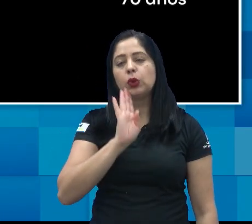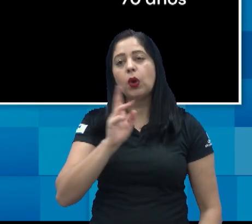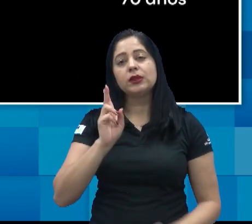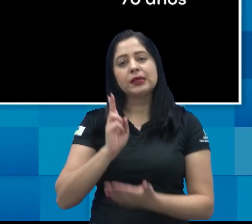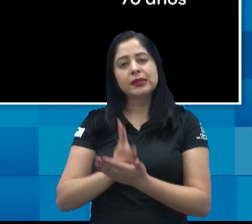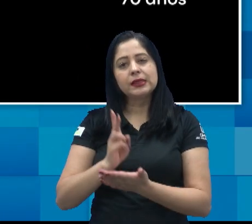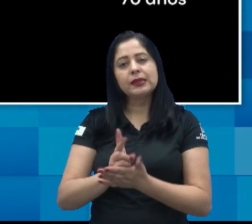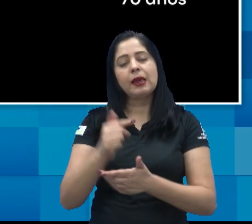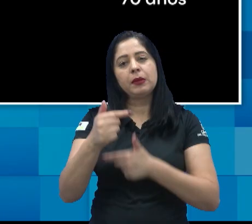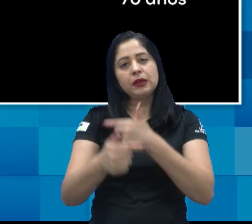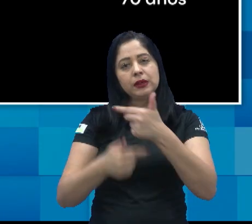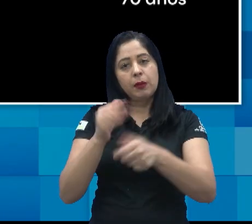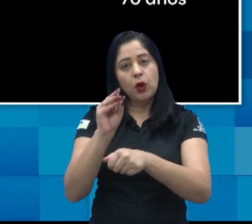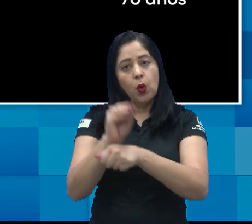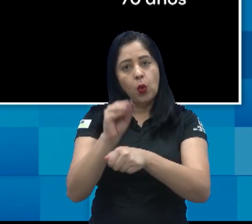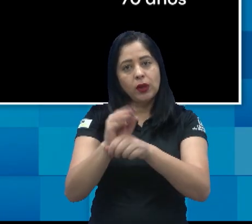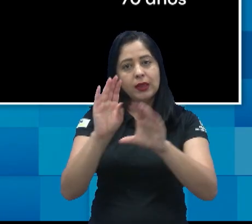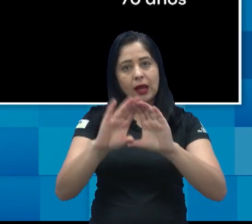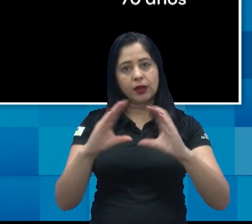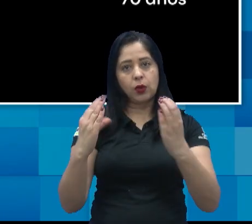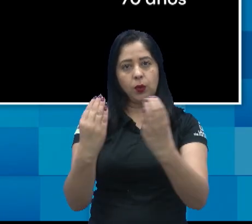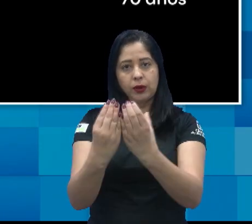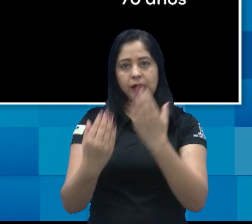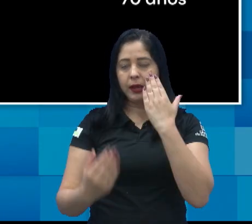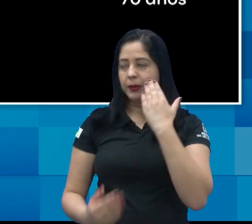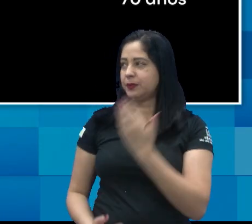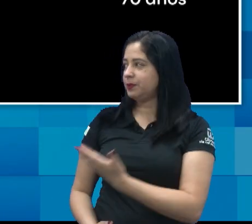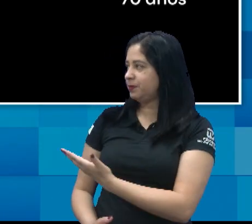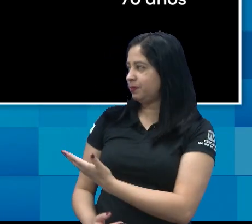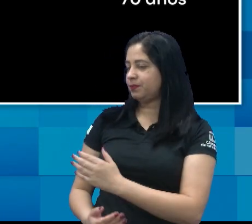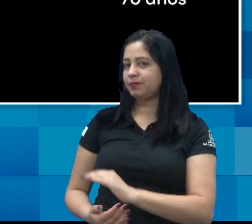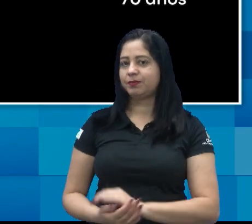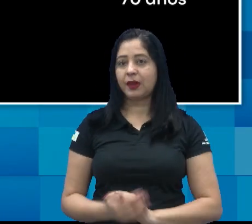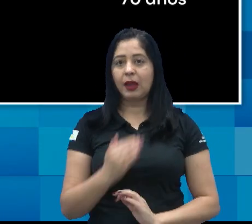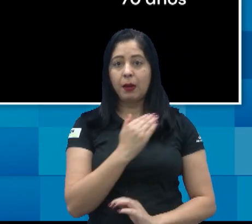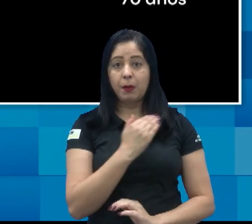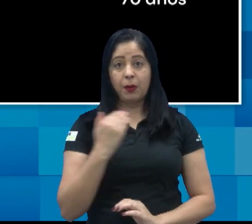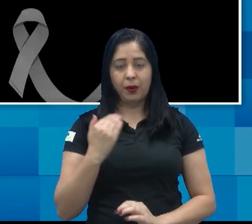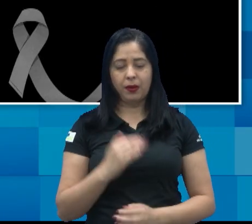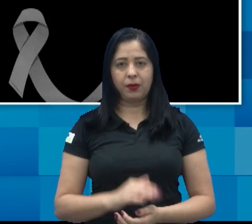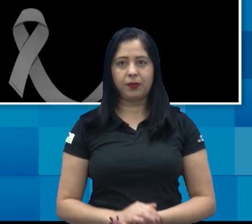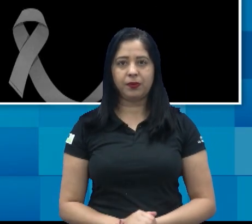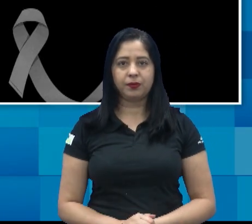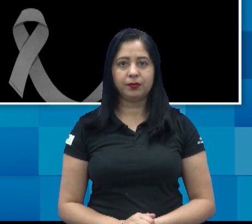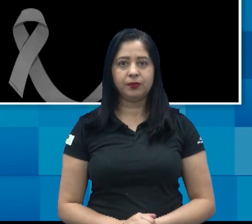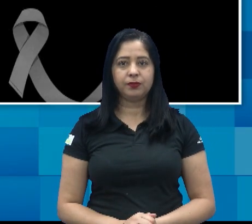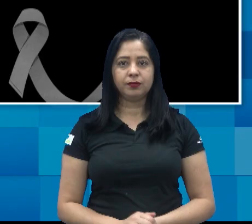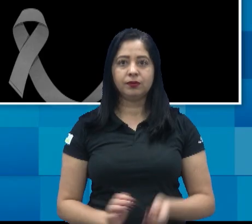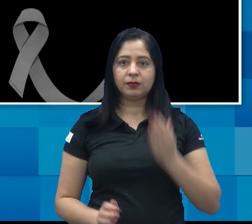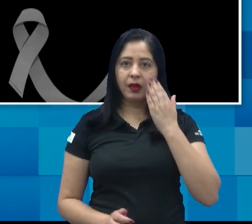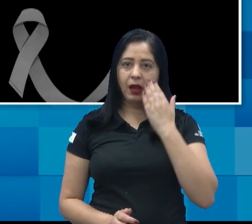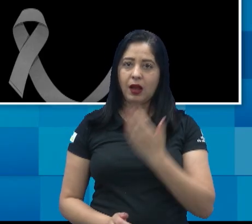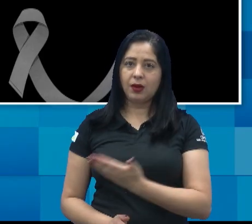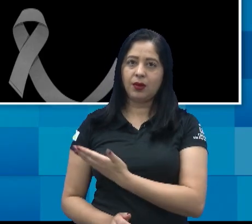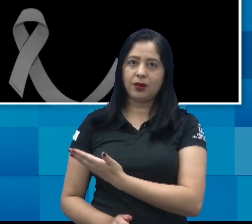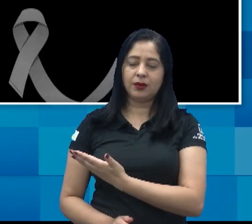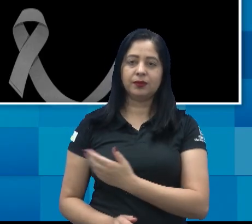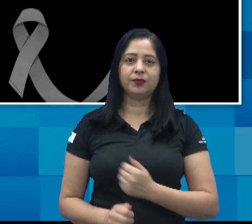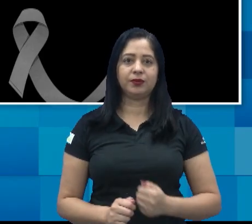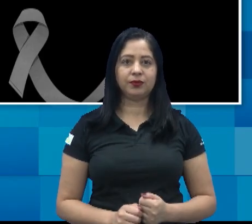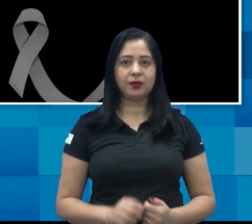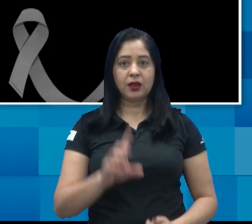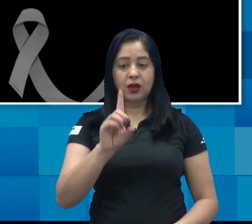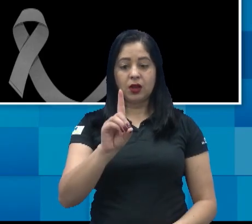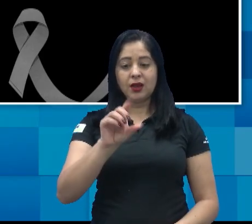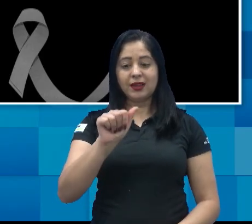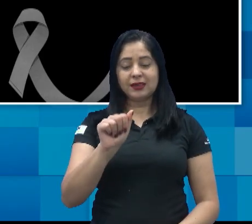comunidade. Mauro Gomes Pereira também faleceu. E, por fim, gostaria de trazer aqui o